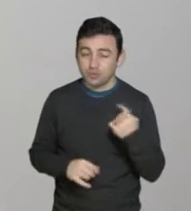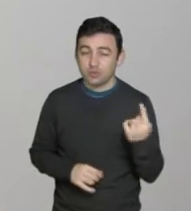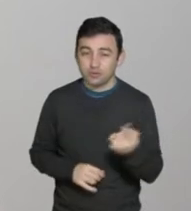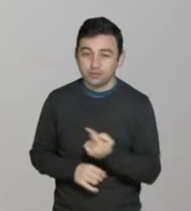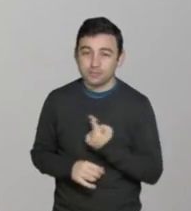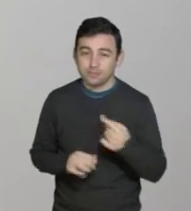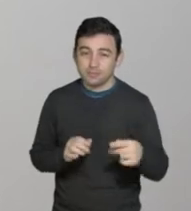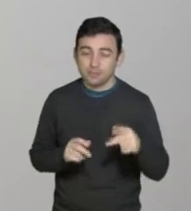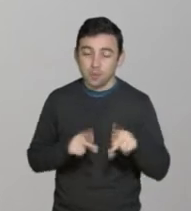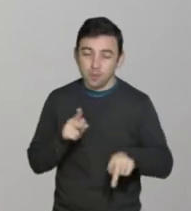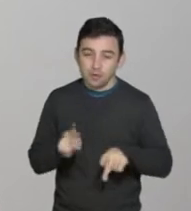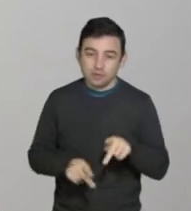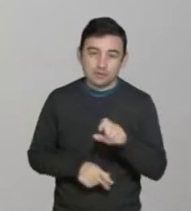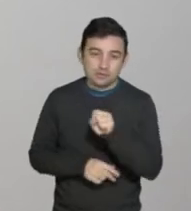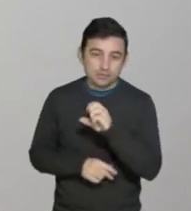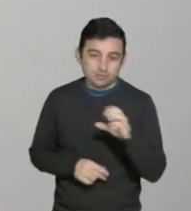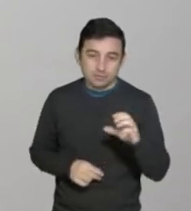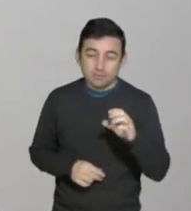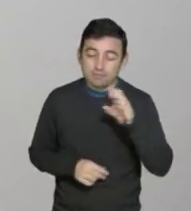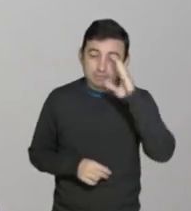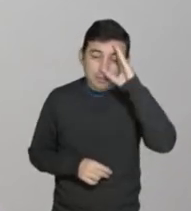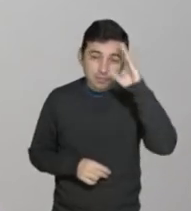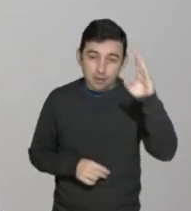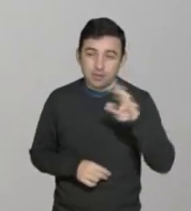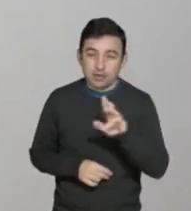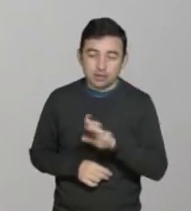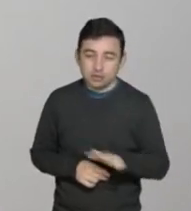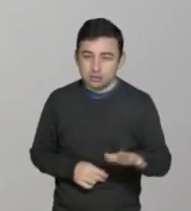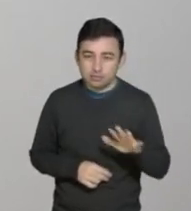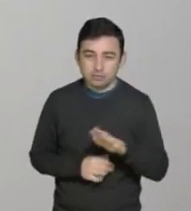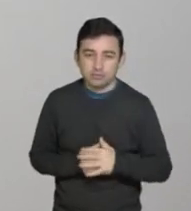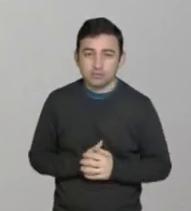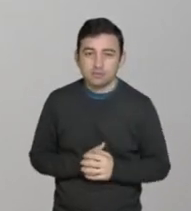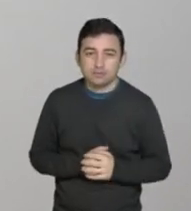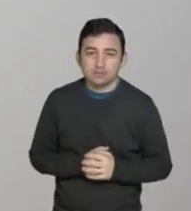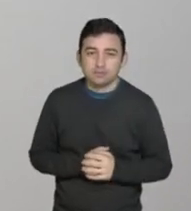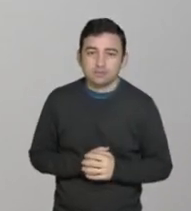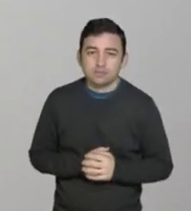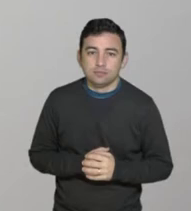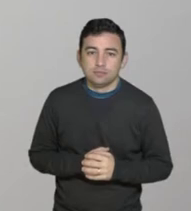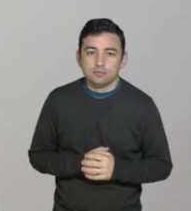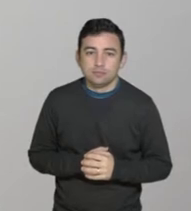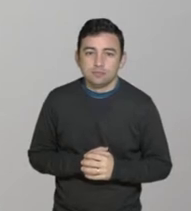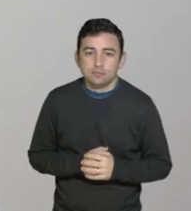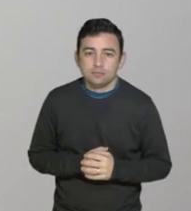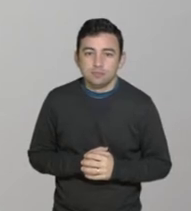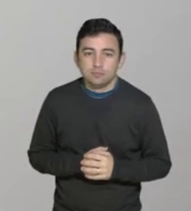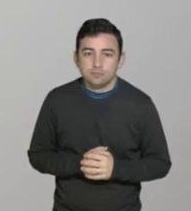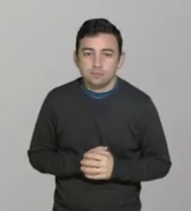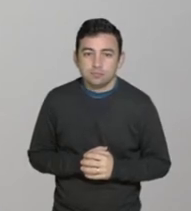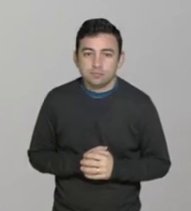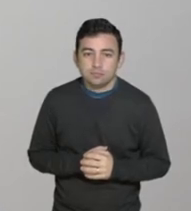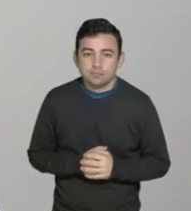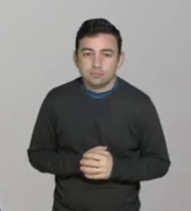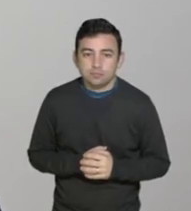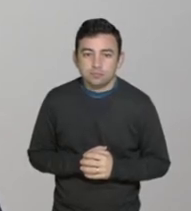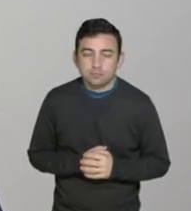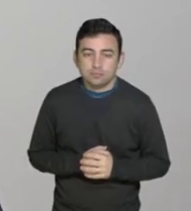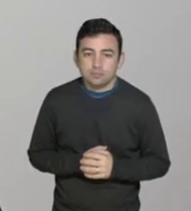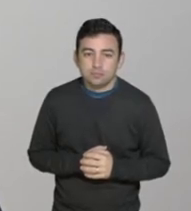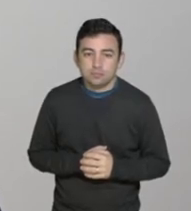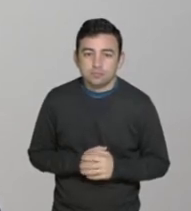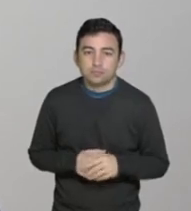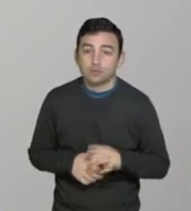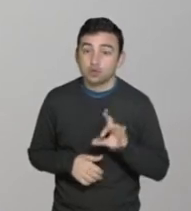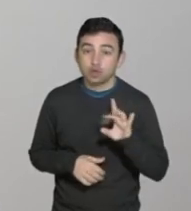em especial nossa região do... Mais um minuto, deputado. Obrigado, senhor presidente. não é só para